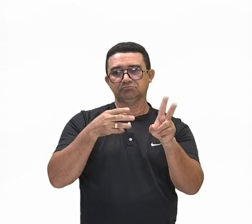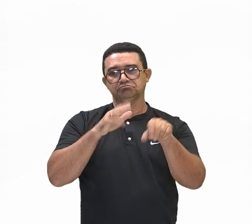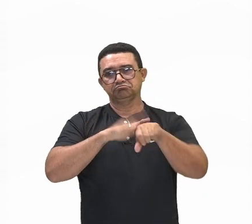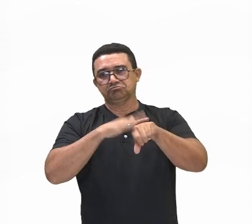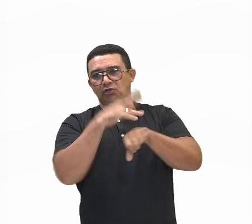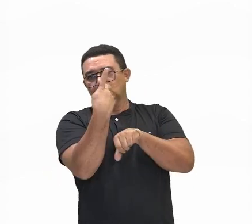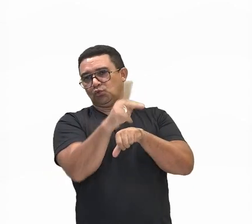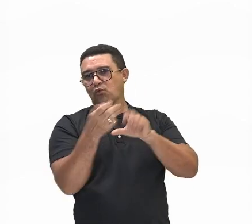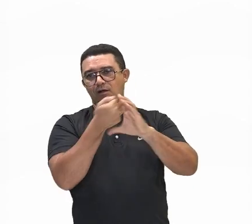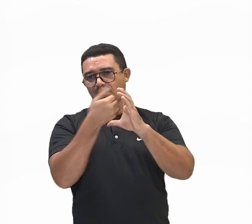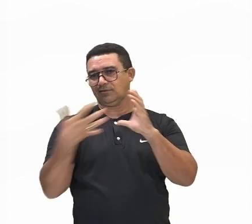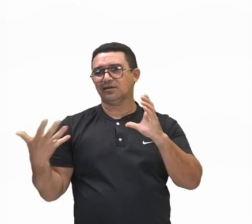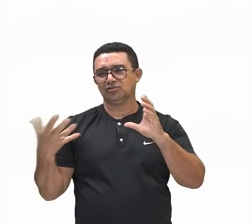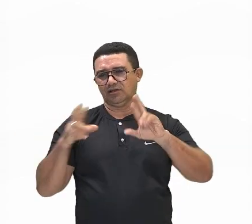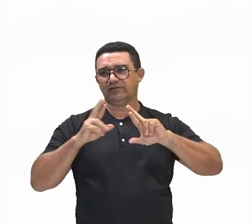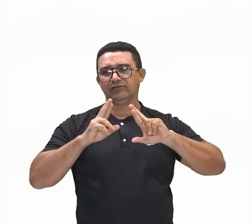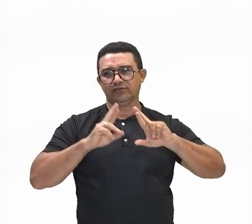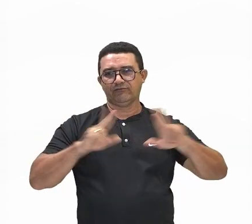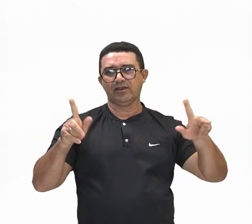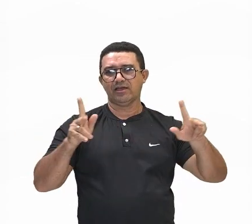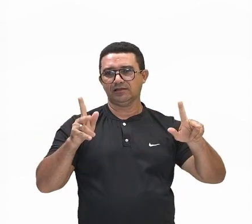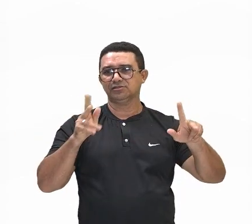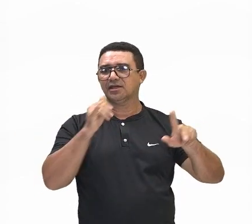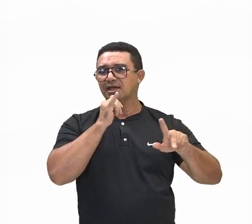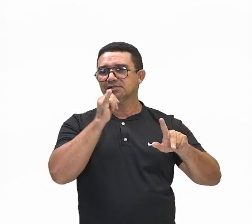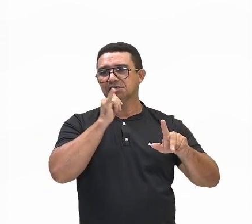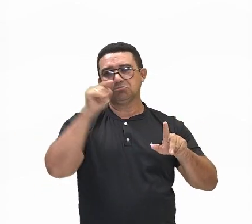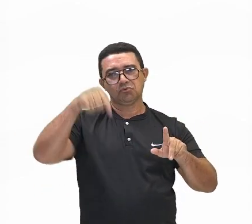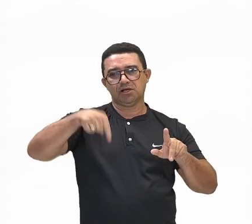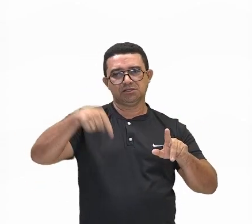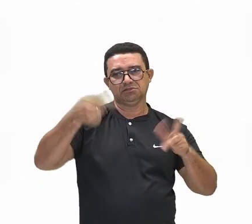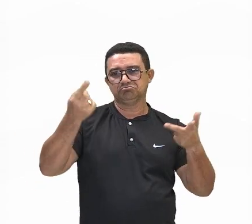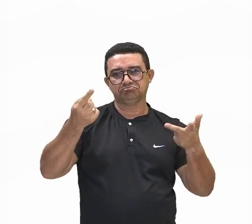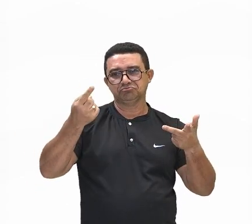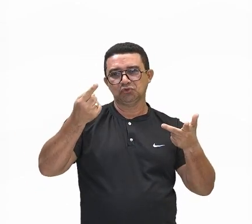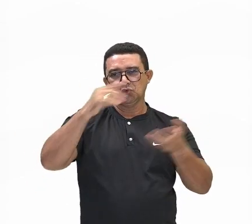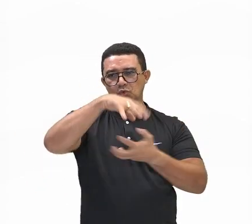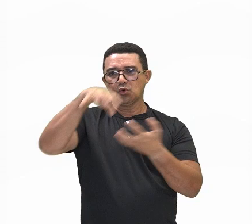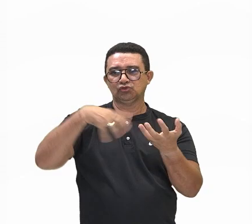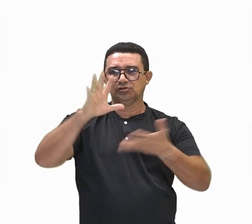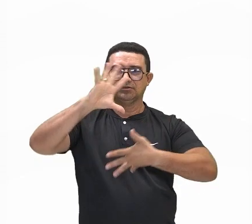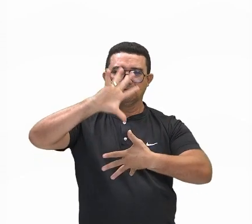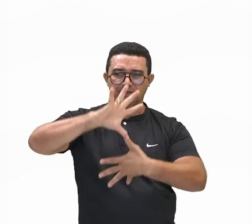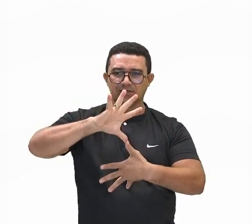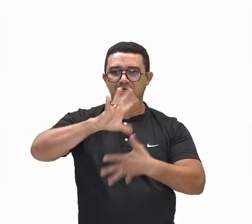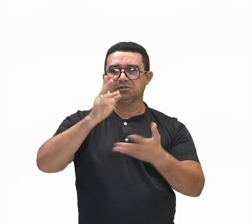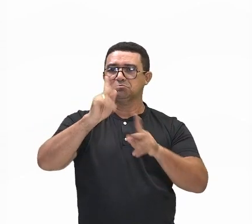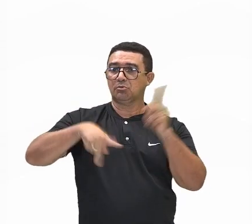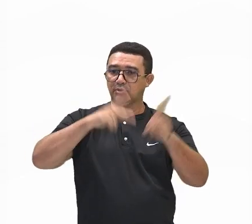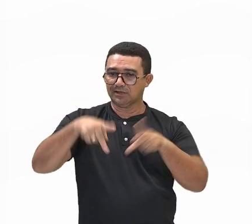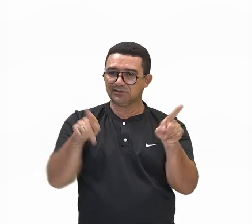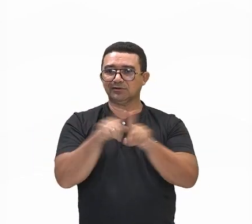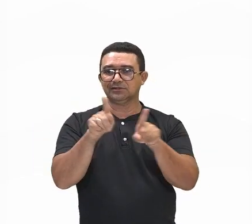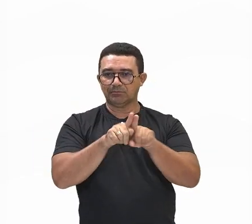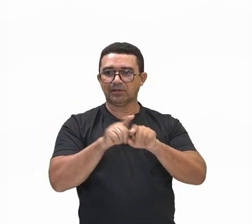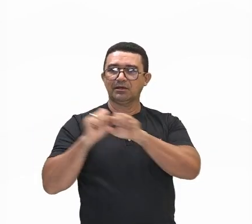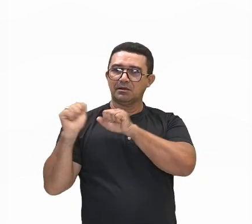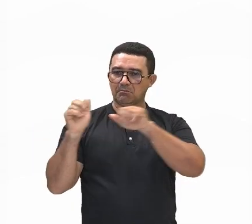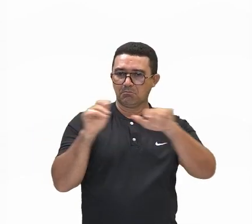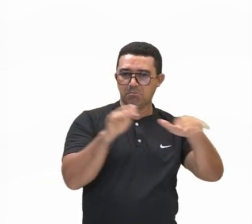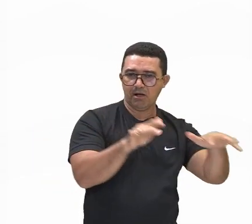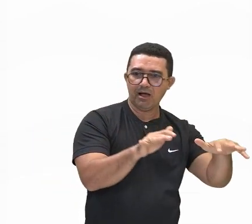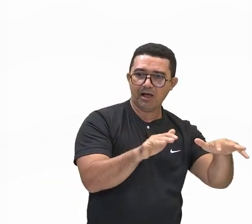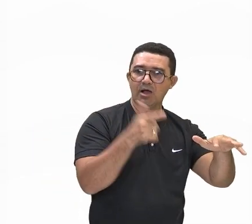características bem diferentes, como por exemplo aqui no continente americano, as populações que acabam migrando aí para uma